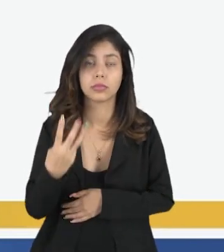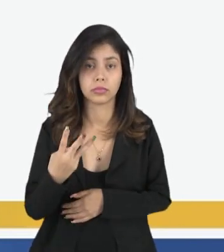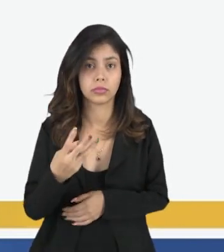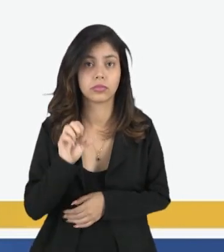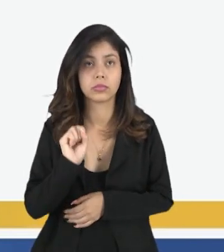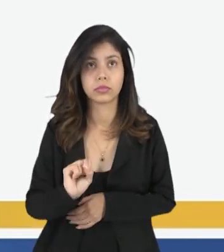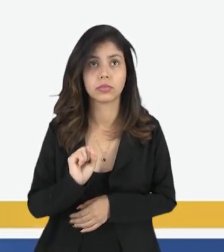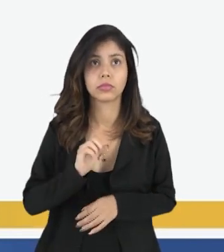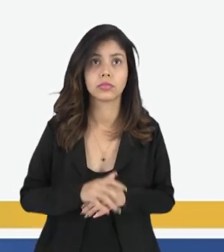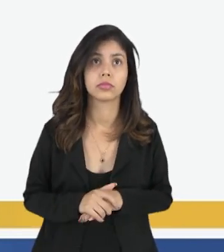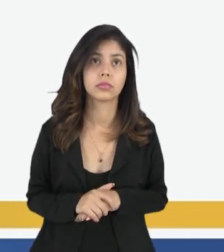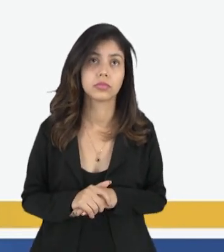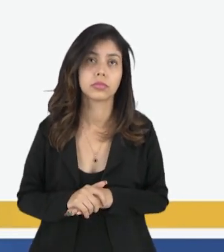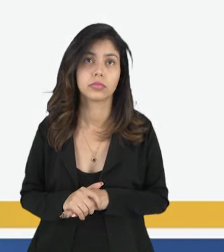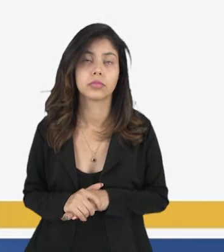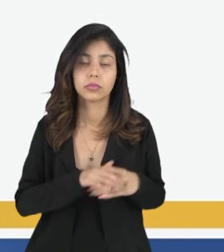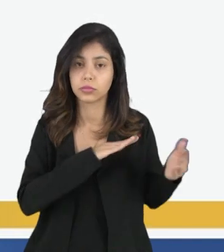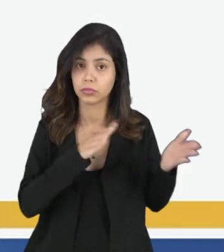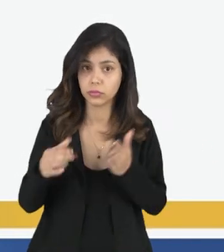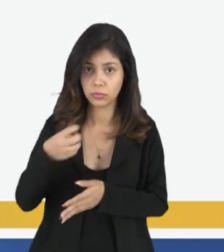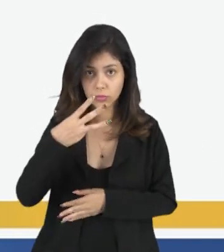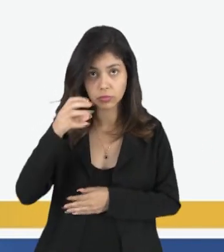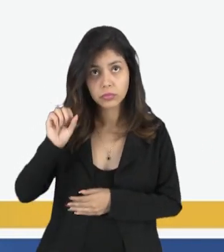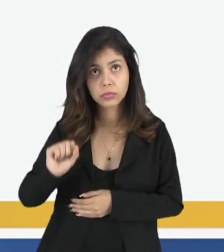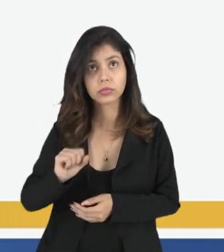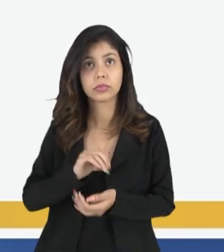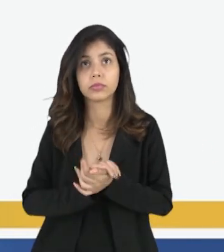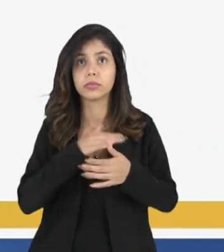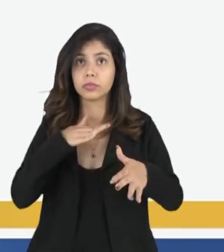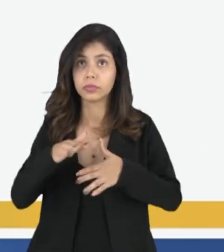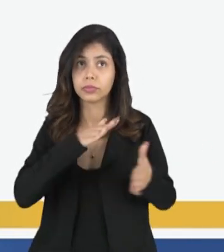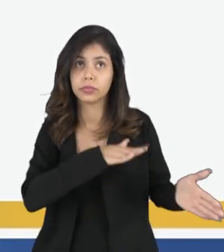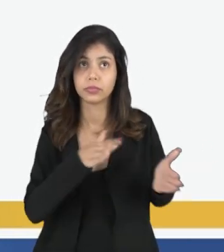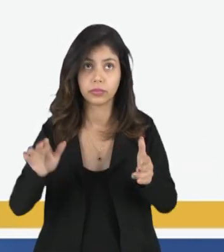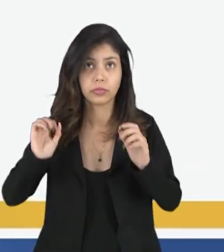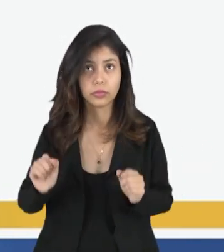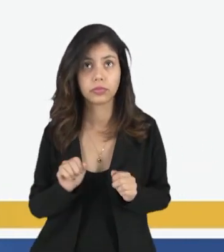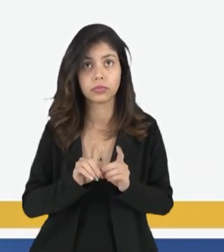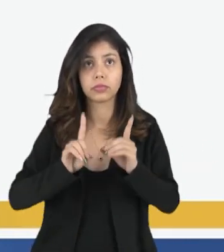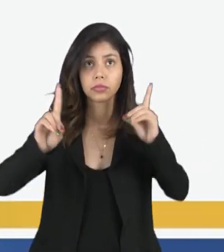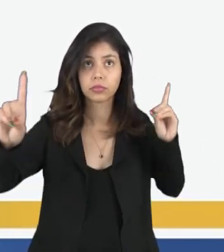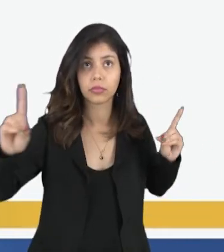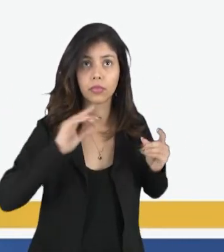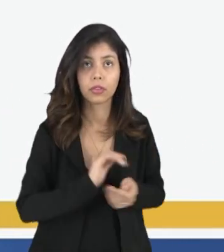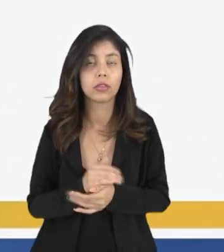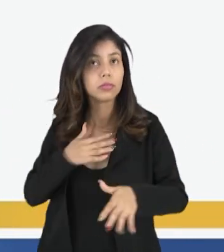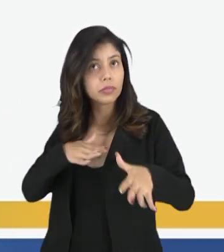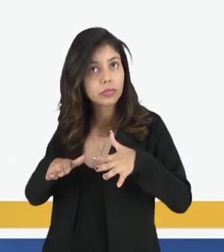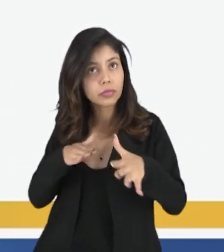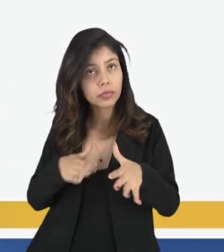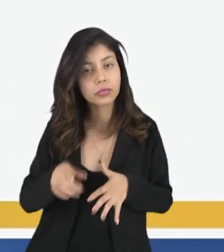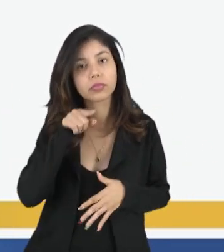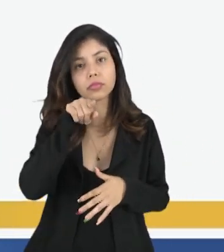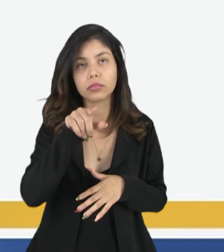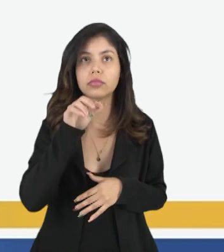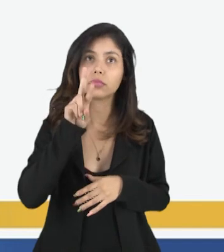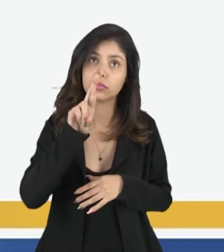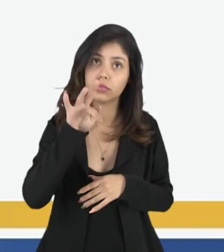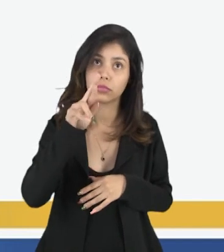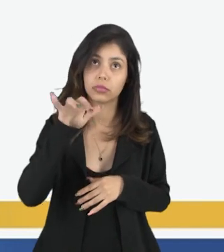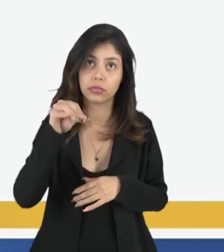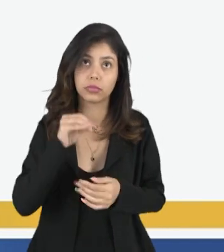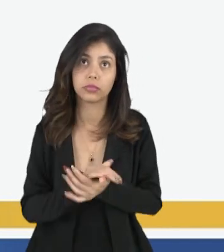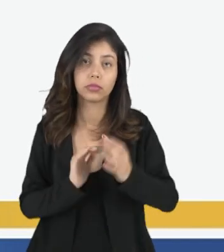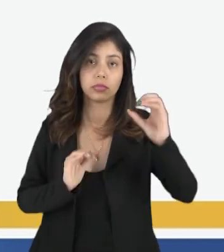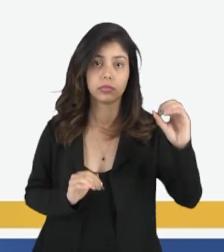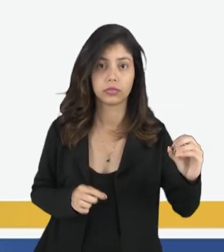3 segundos. Então, a partir de 3 segundos, o móvel passa a se afastar. Então, nesse caso, o movimento é